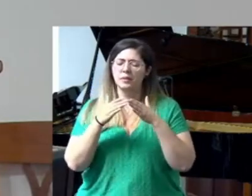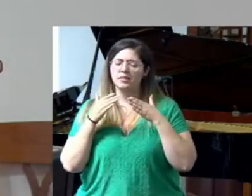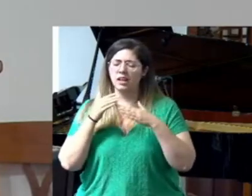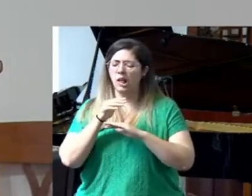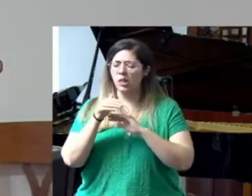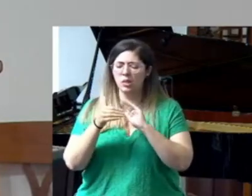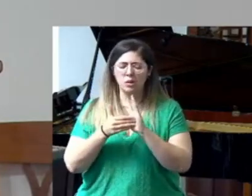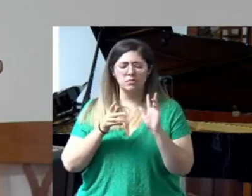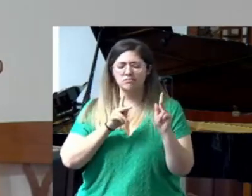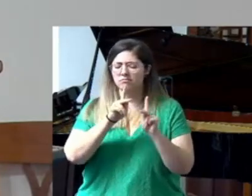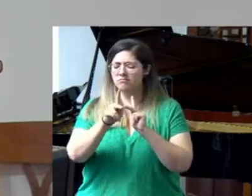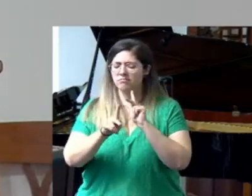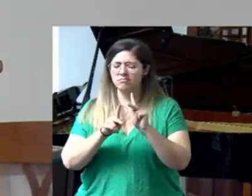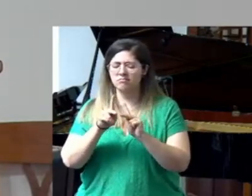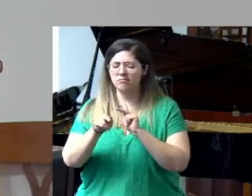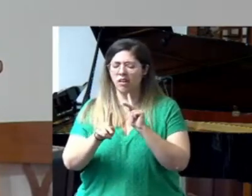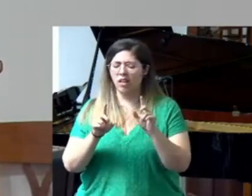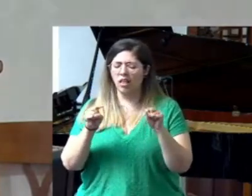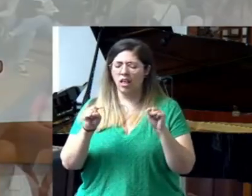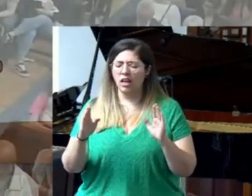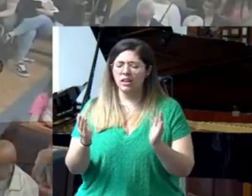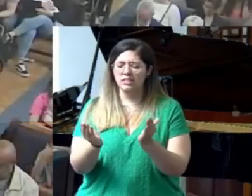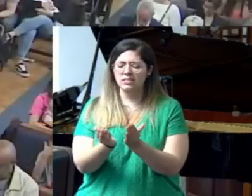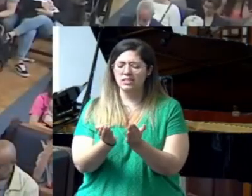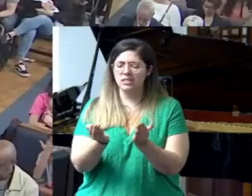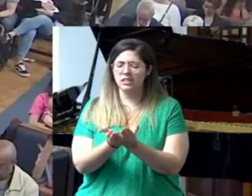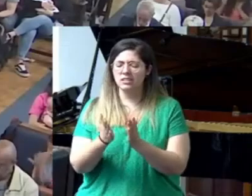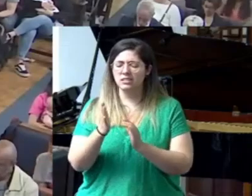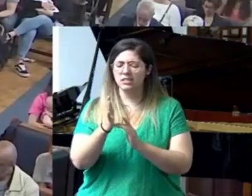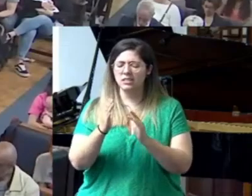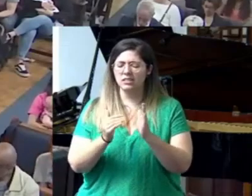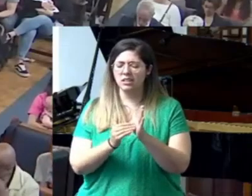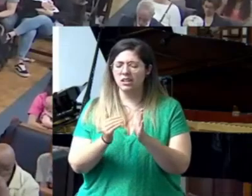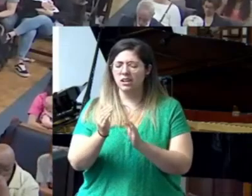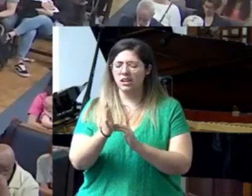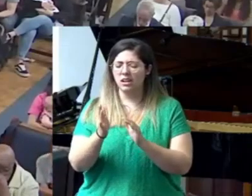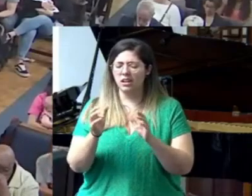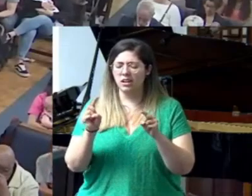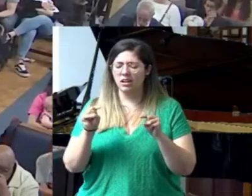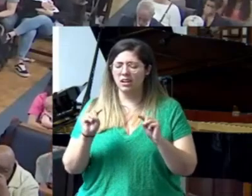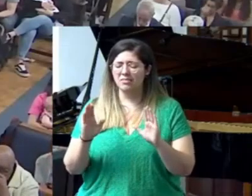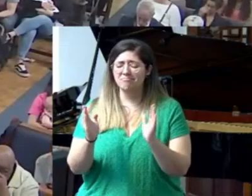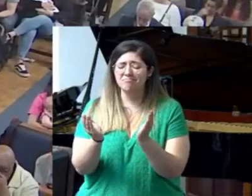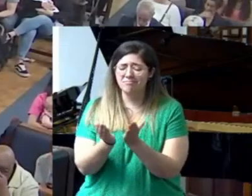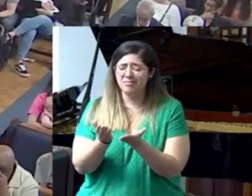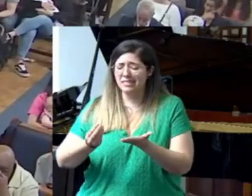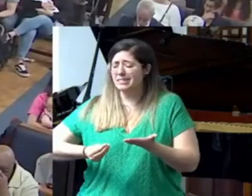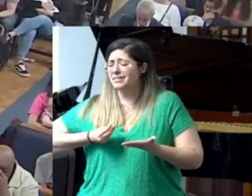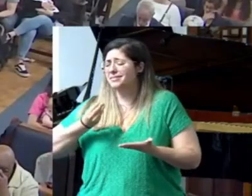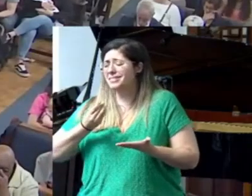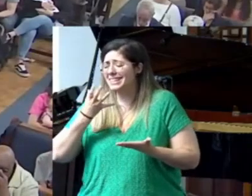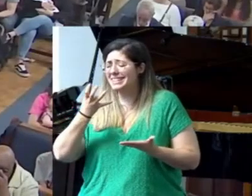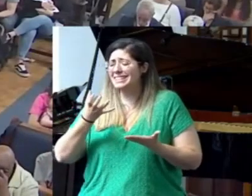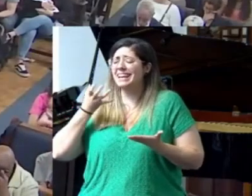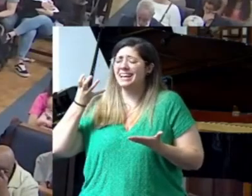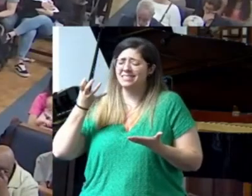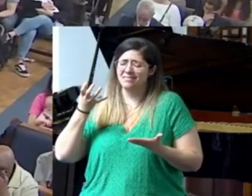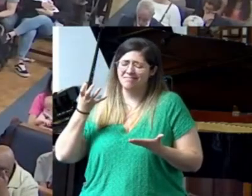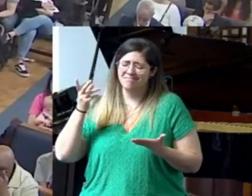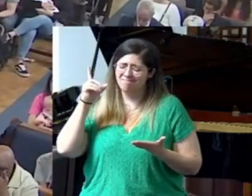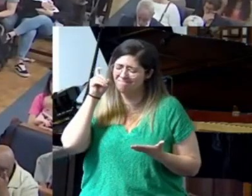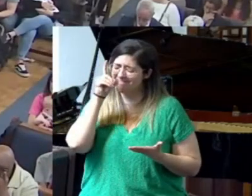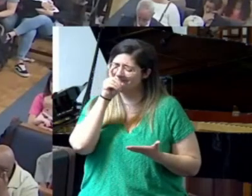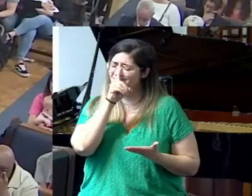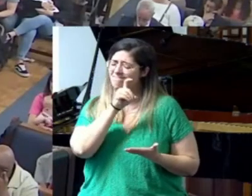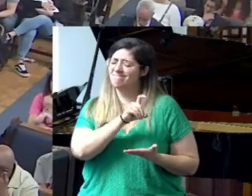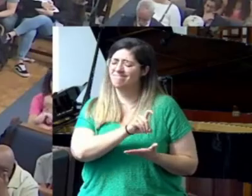irmãs, por todos nós que procuramos viver uma vida cristã. Em tempos tão difíceis de sermos